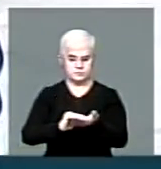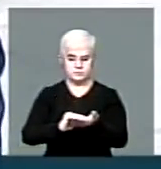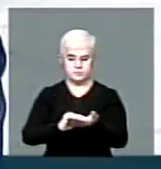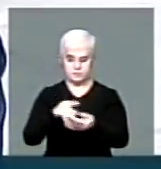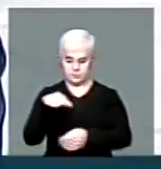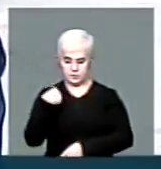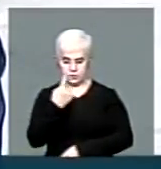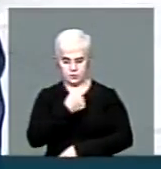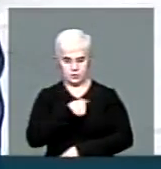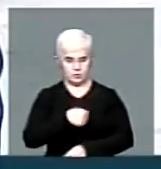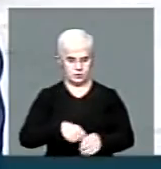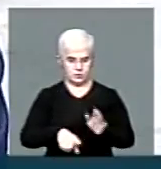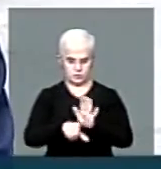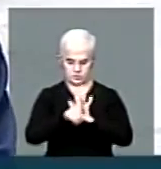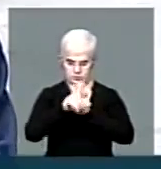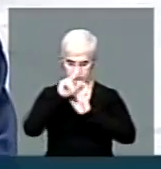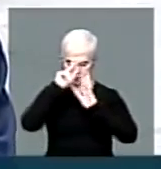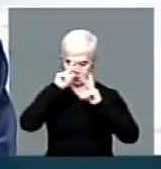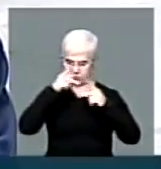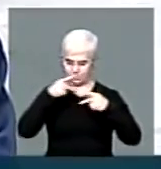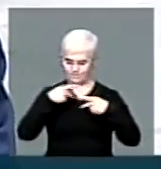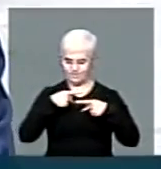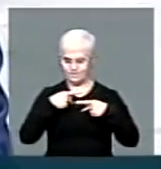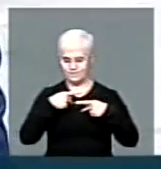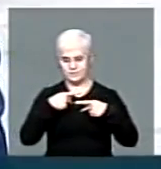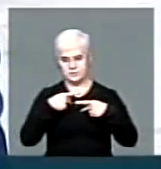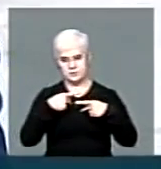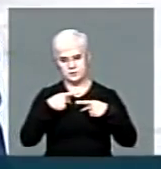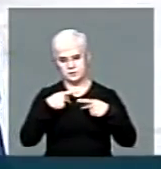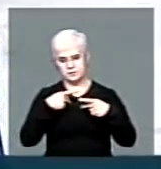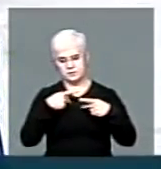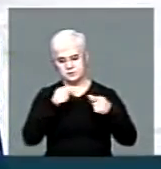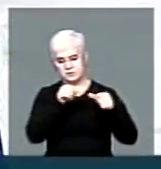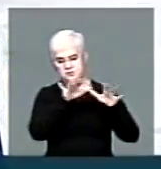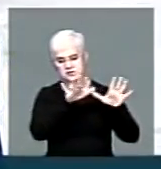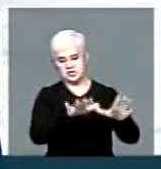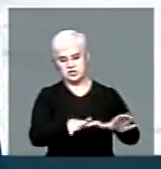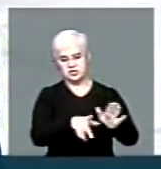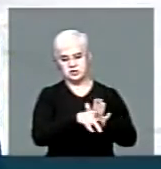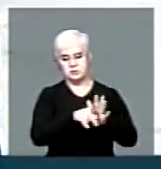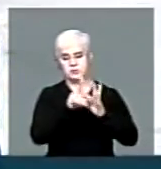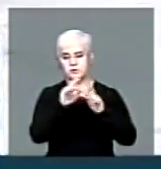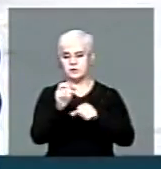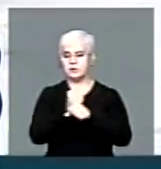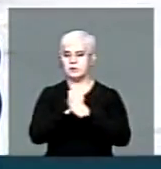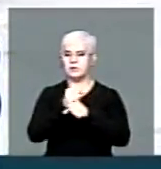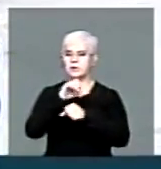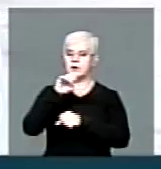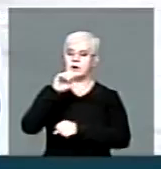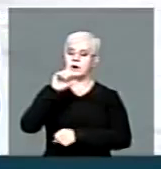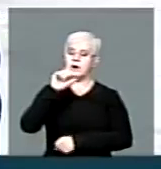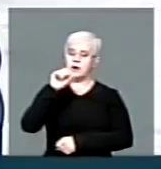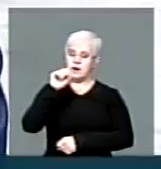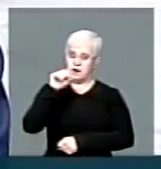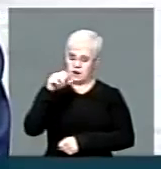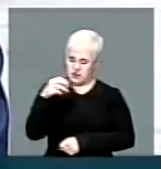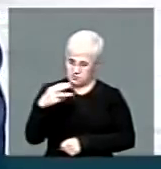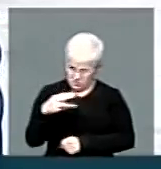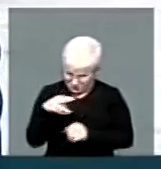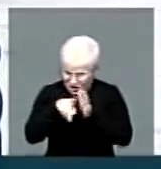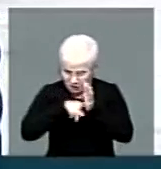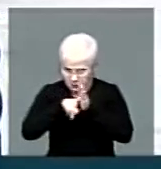legisladores ordinários, termos deixado, como fizemos em 93 no processo revisional,